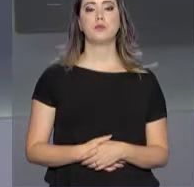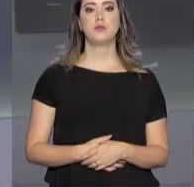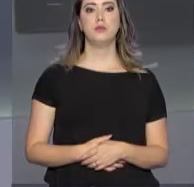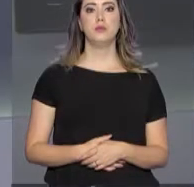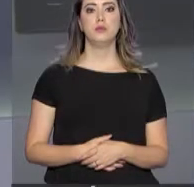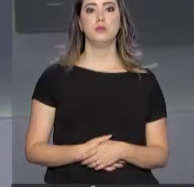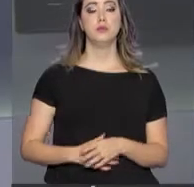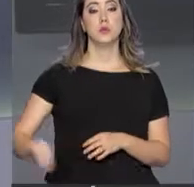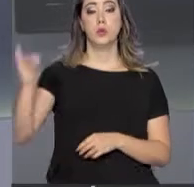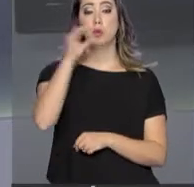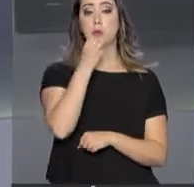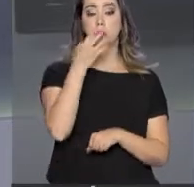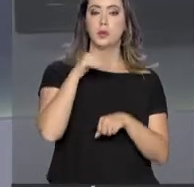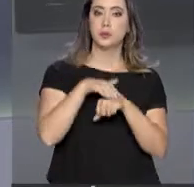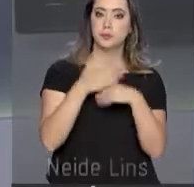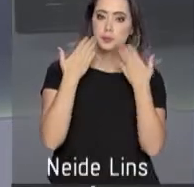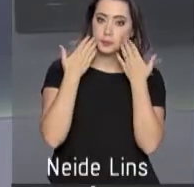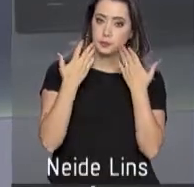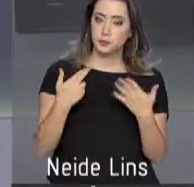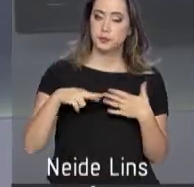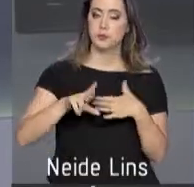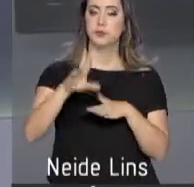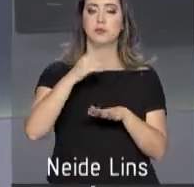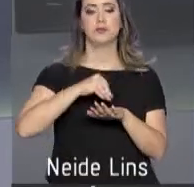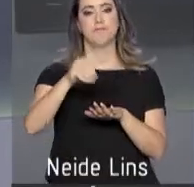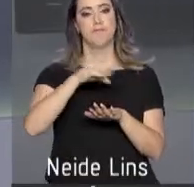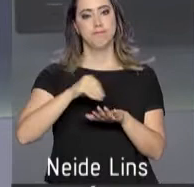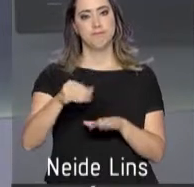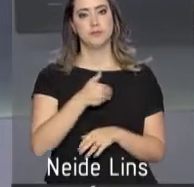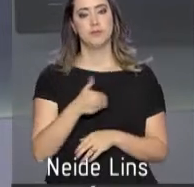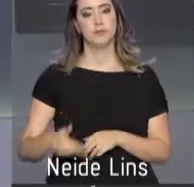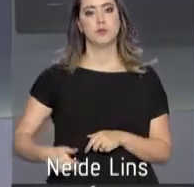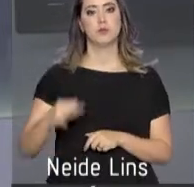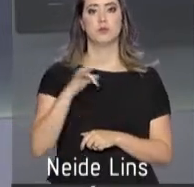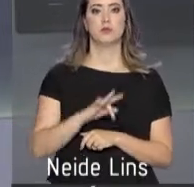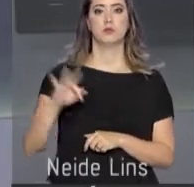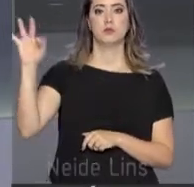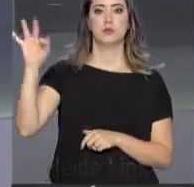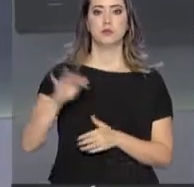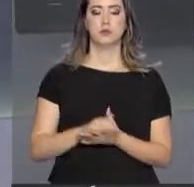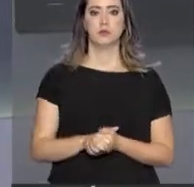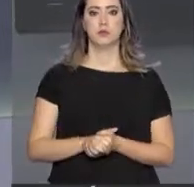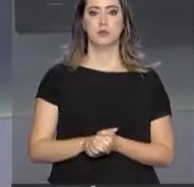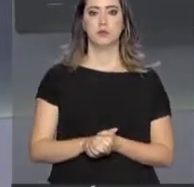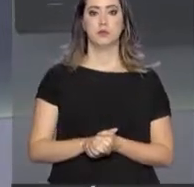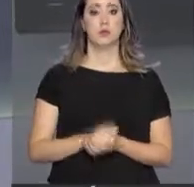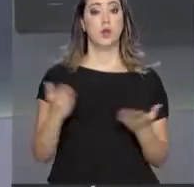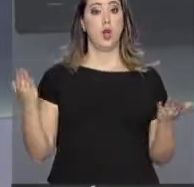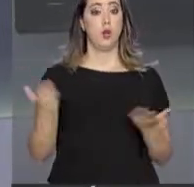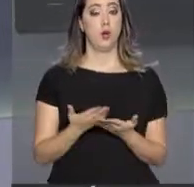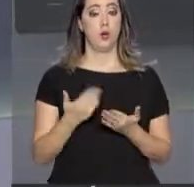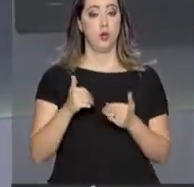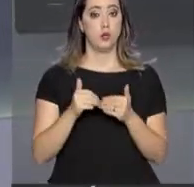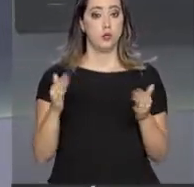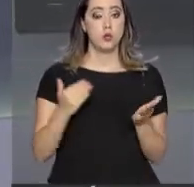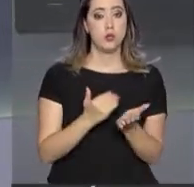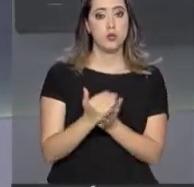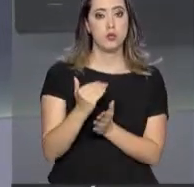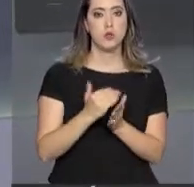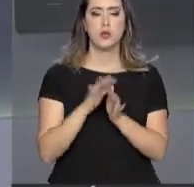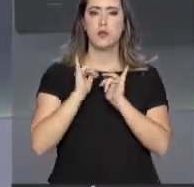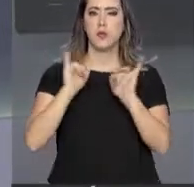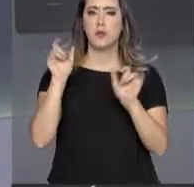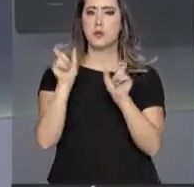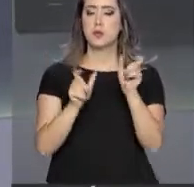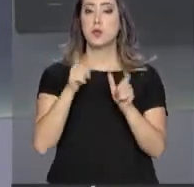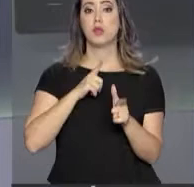olá boa noite estamos de volta com o repórter nbr as notícias do governo federal ea gente abre esta edição com uma notícia